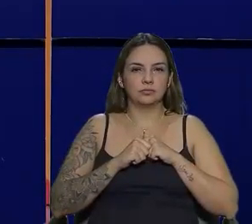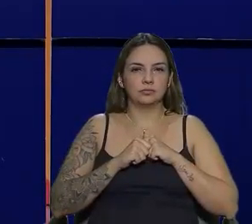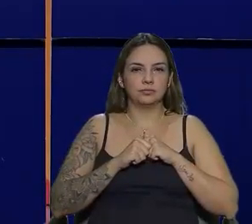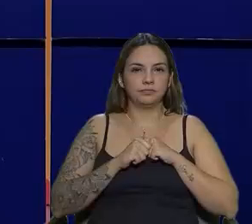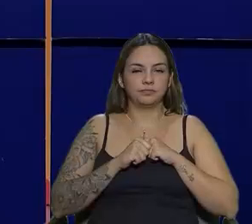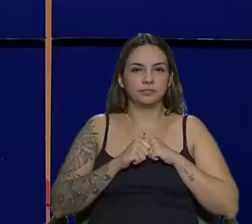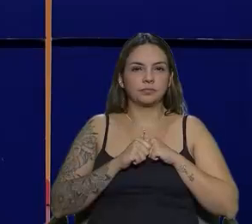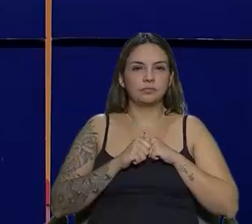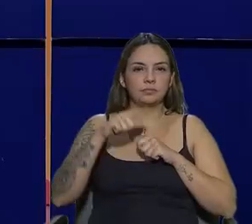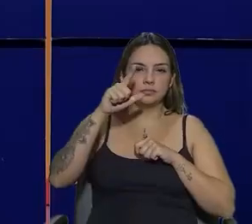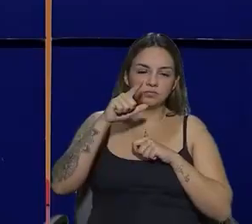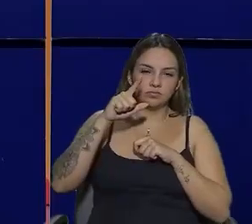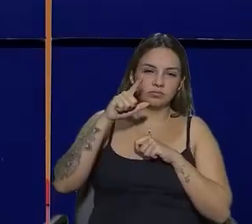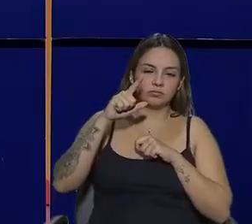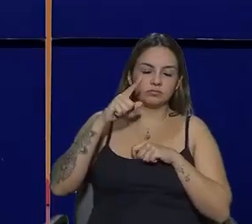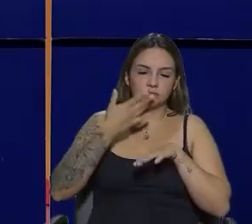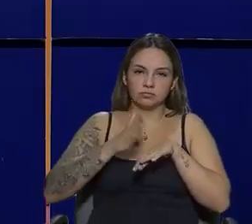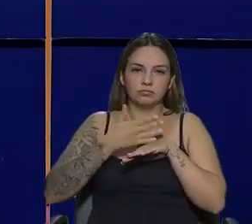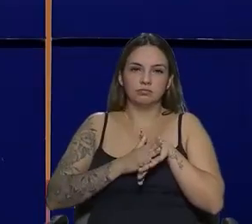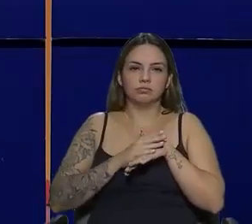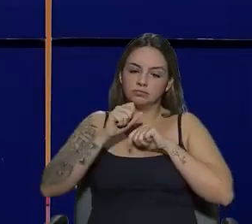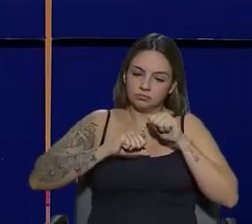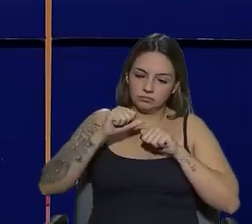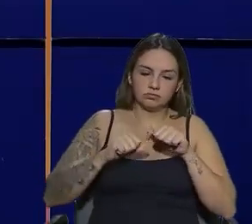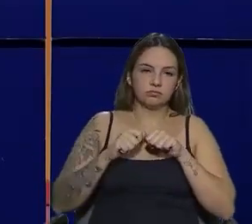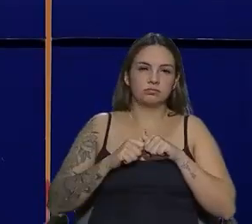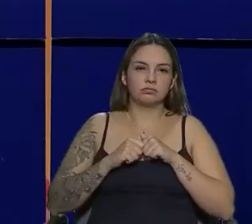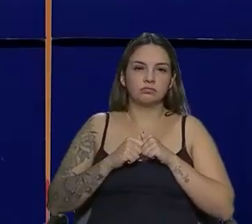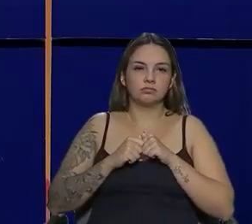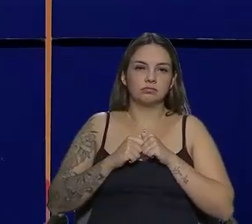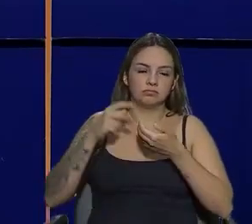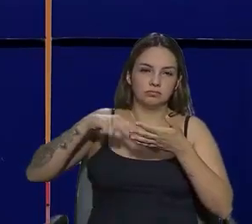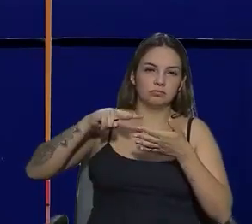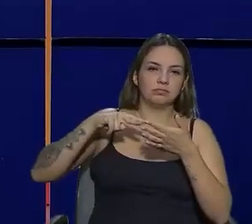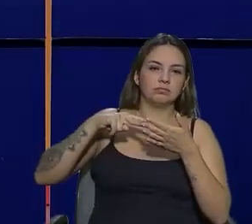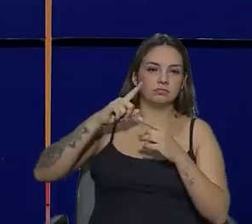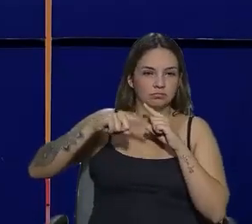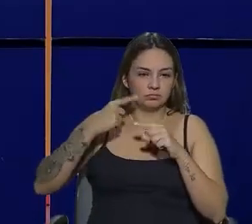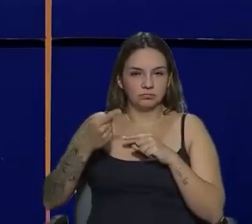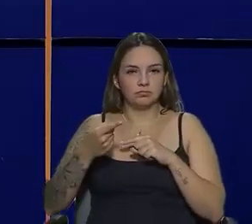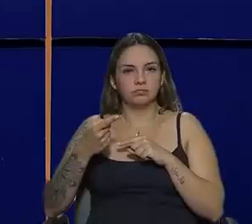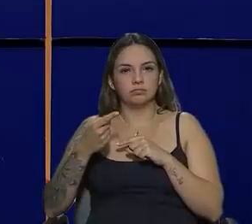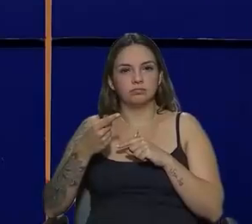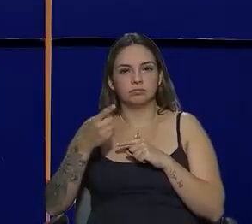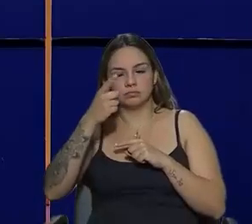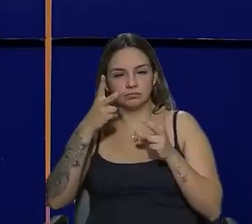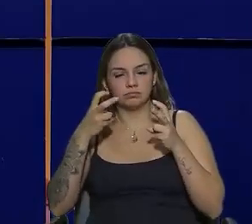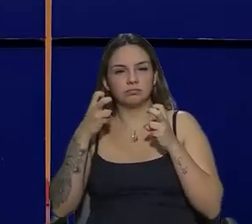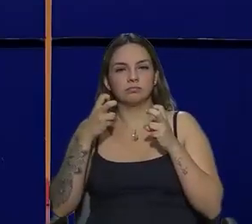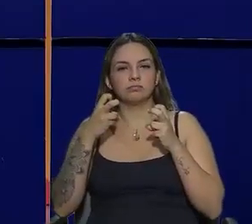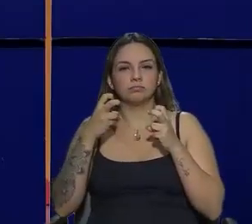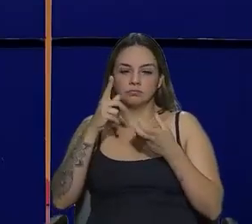primeiro, de você, enquanto escritor, praticar essa alteridade em relação ao leitor. E depois você perceber